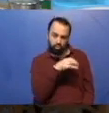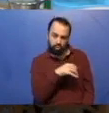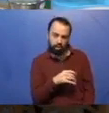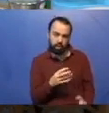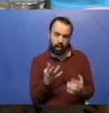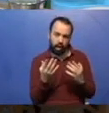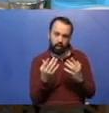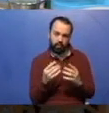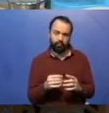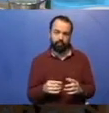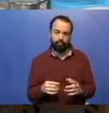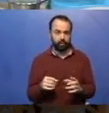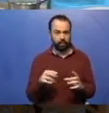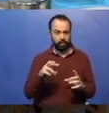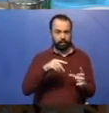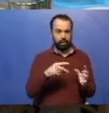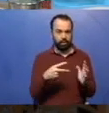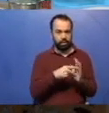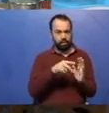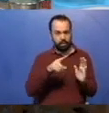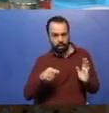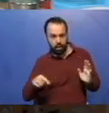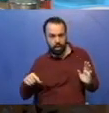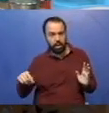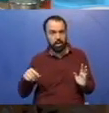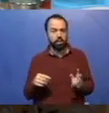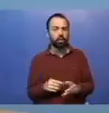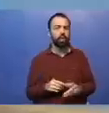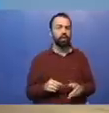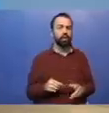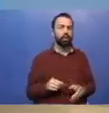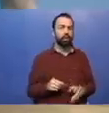numa fonte de energia, que é a energia